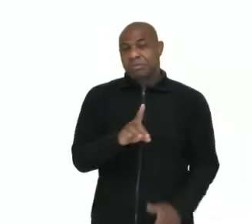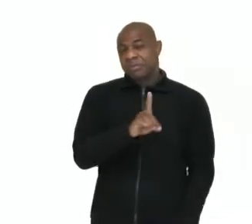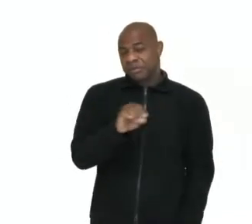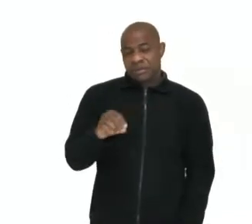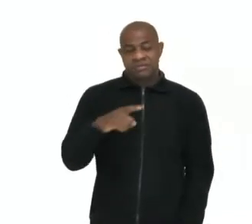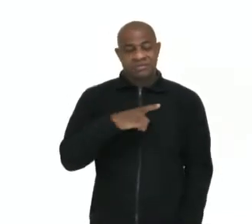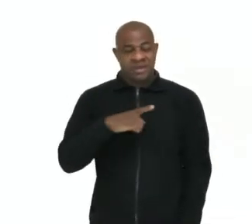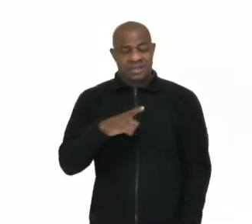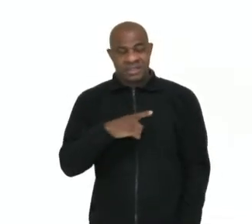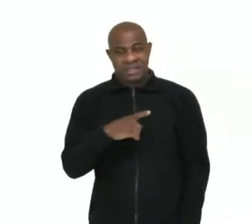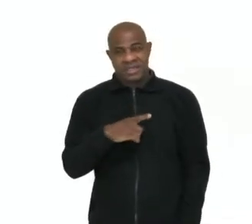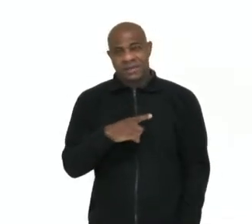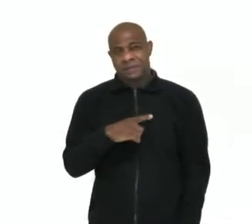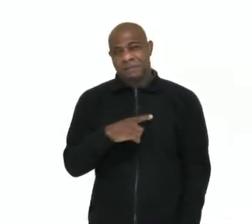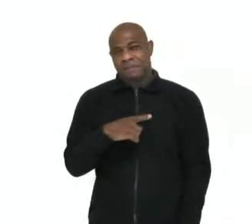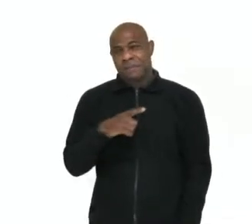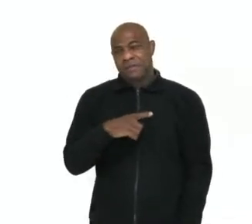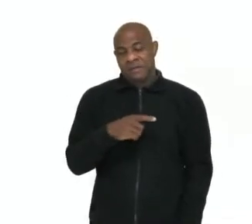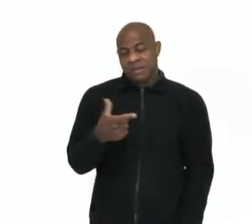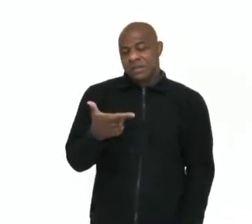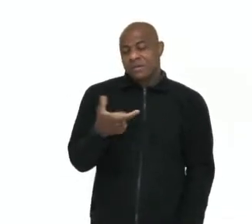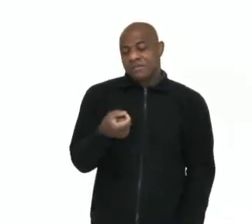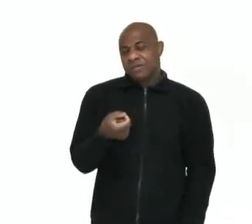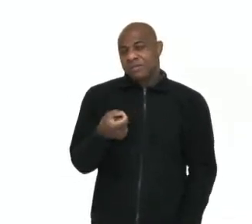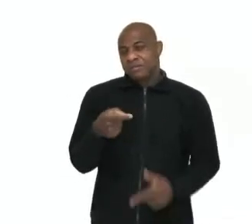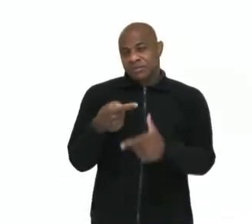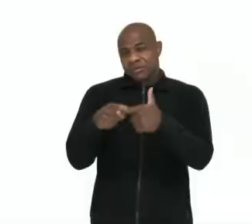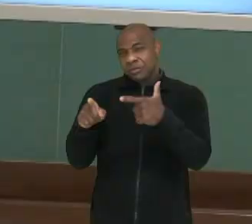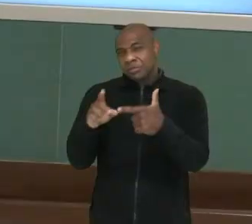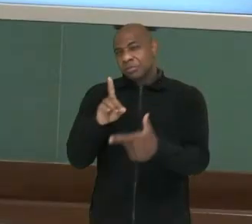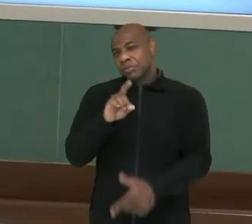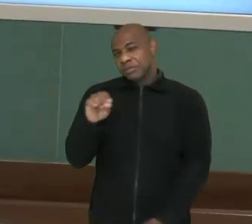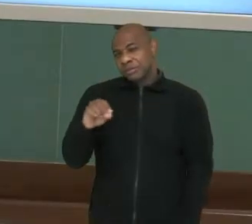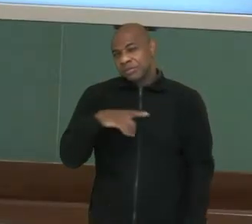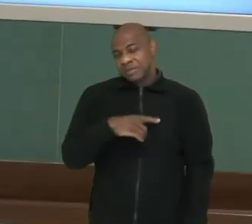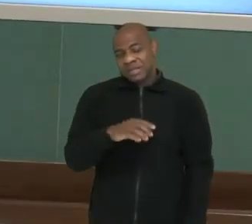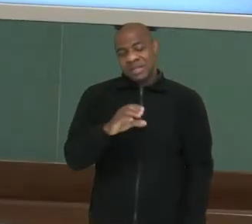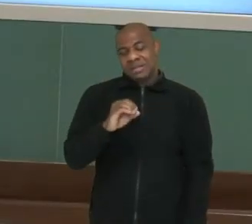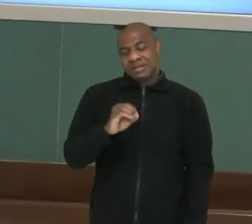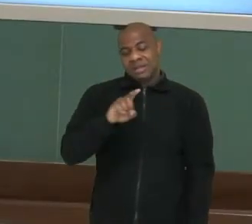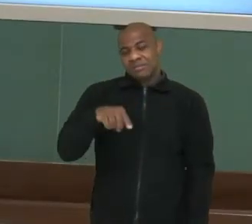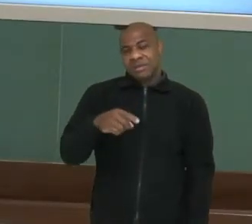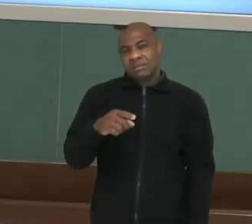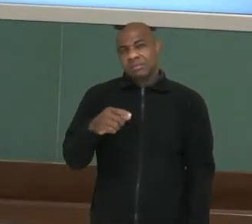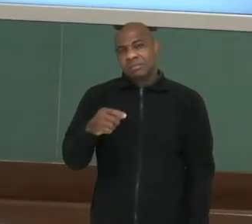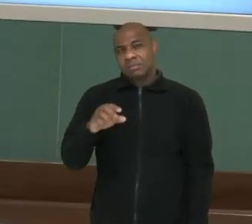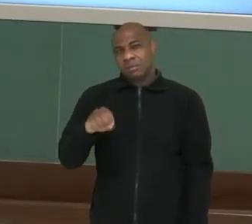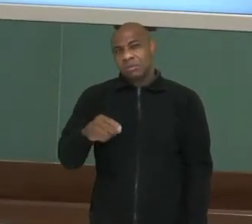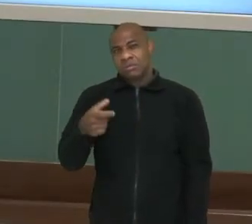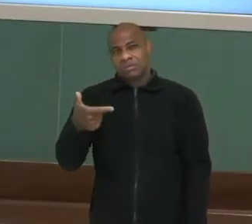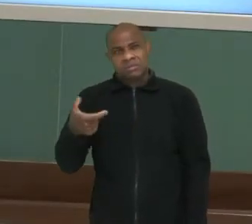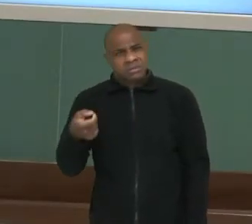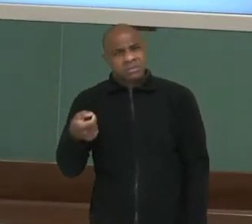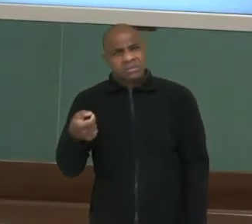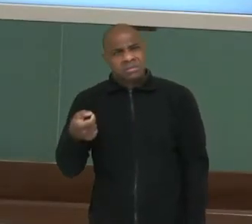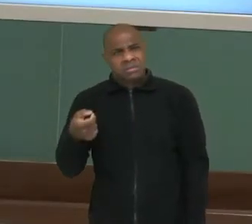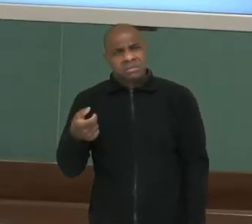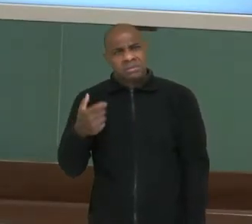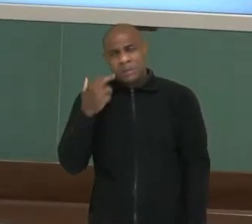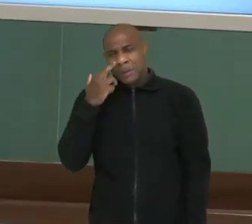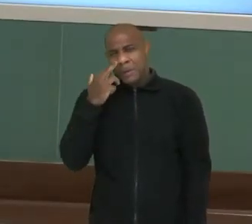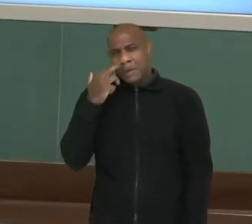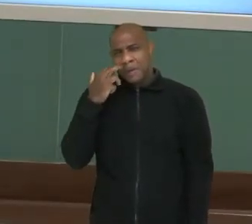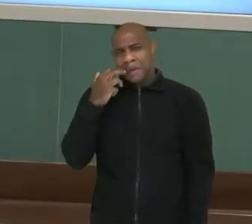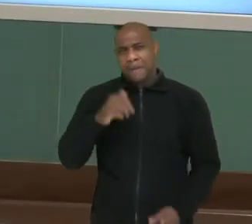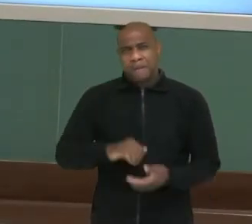ter 20 dividido por 100, vai dar 0,2 metros. Faz uma regrinha de 3, 20 dividido por